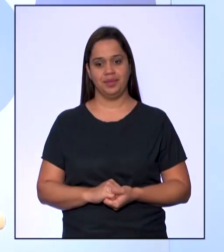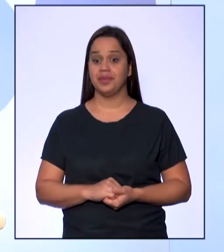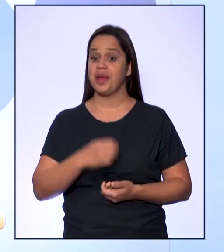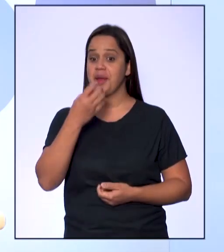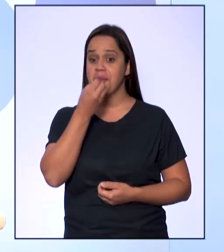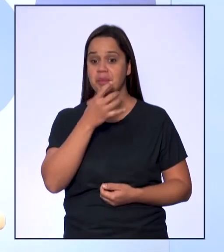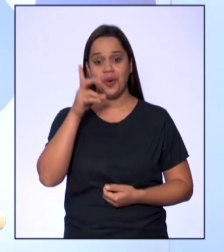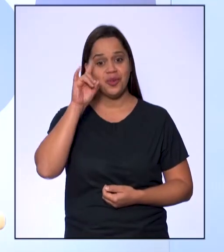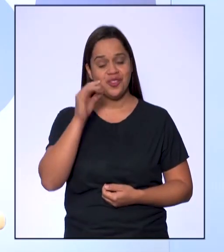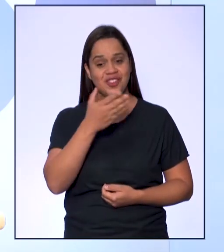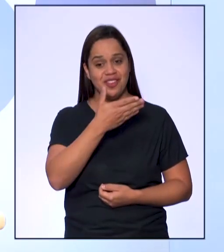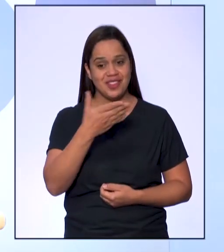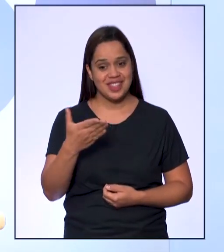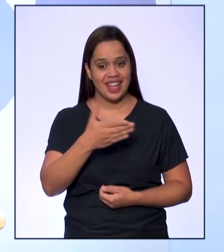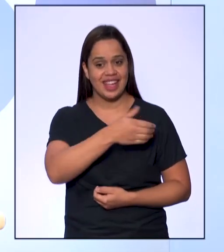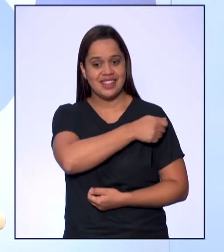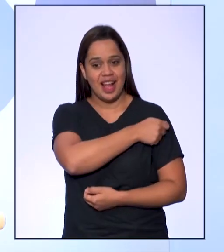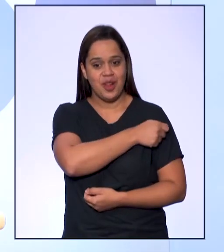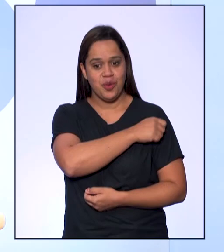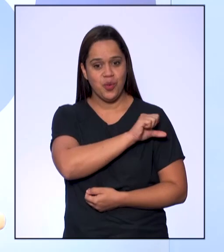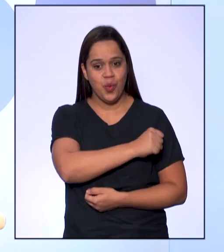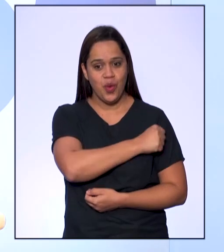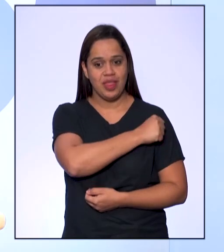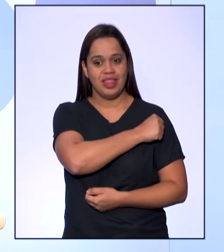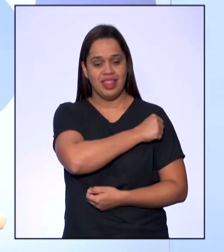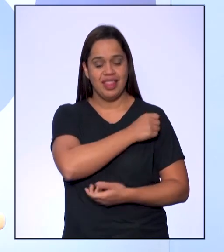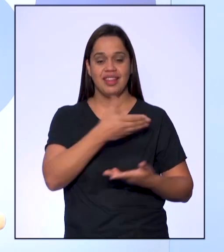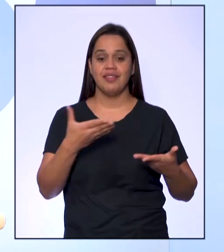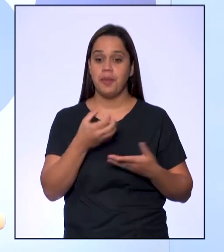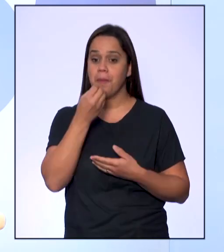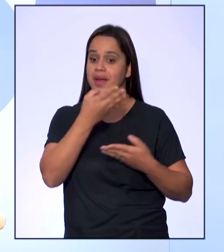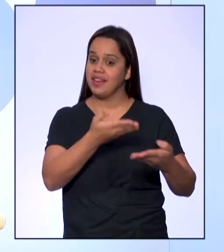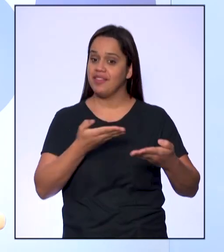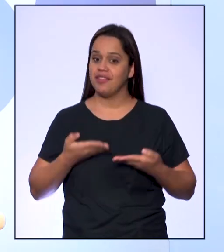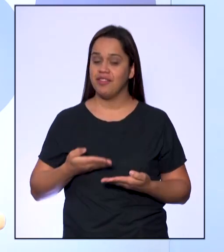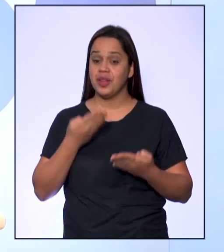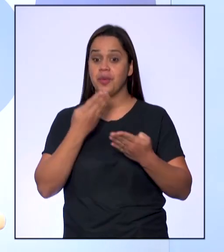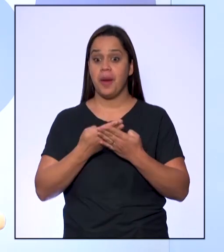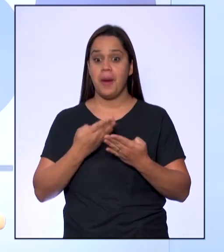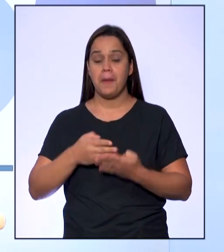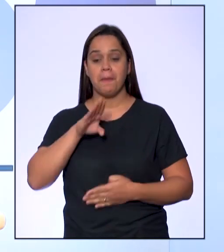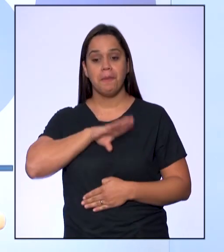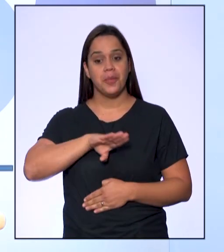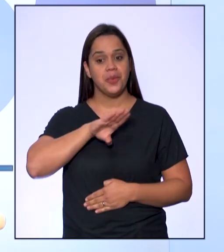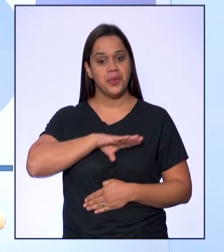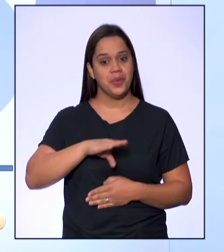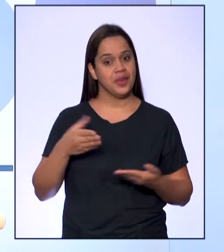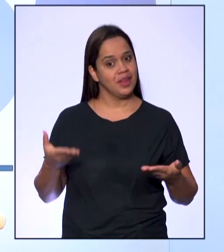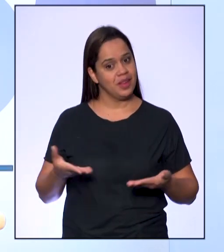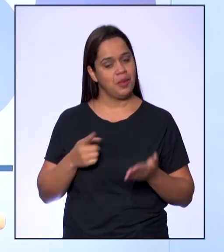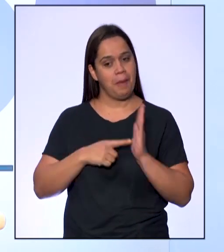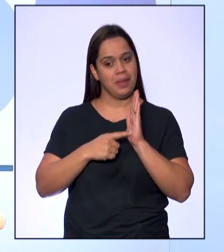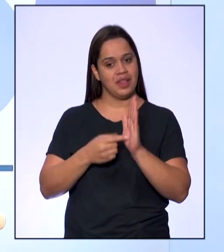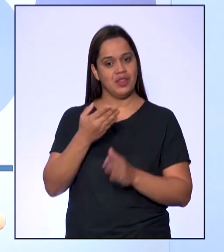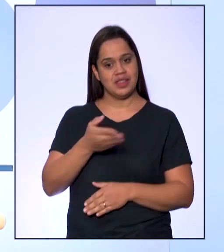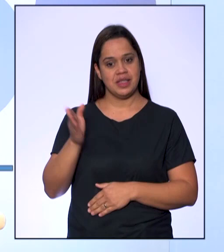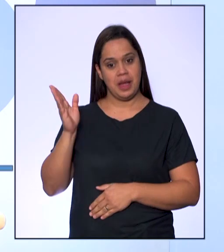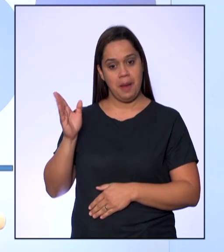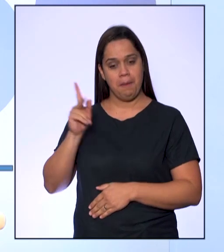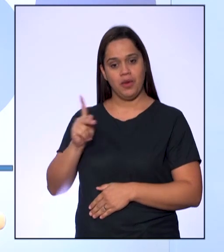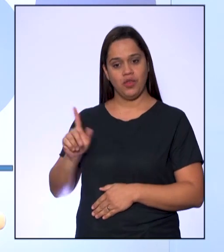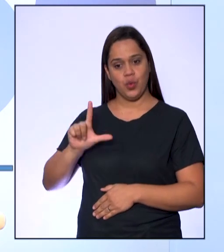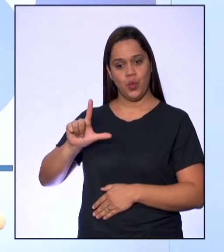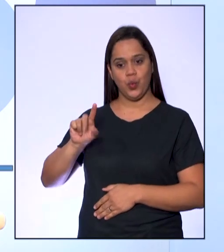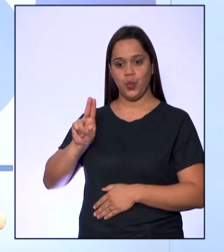Bom dia, alunos do 8º ano. Bem-vindos agora à nossa aula de português. Eu apresento a vocês a professora